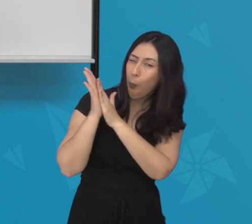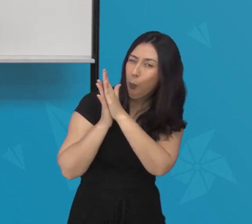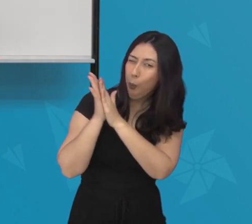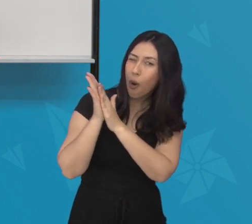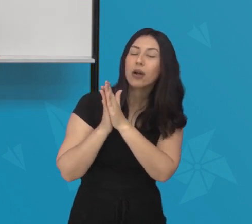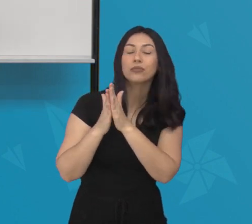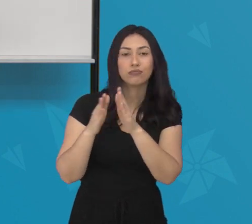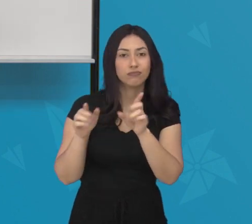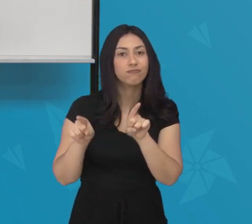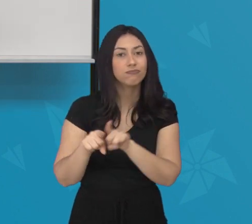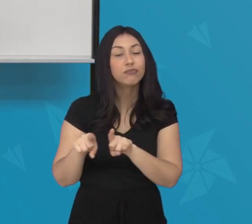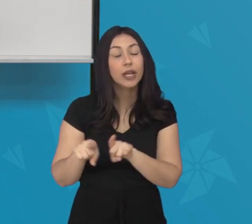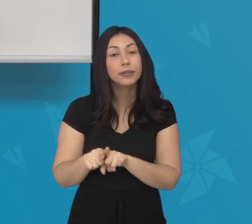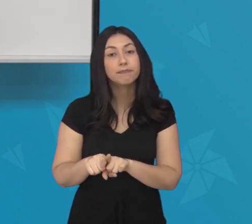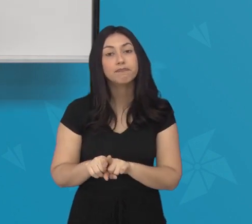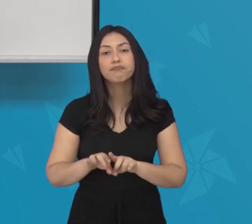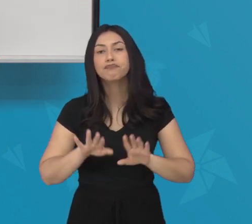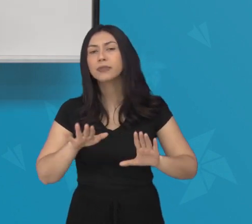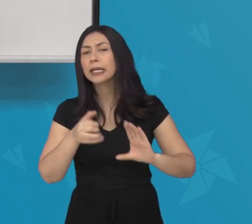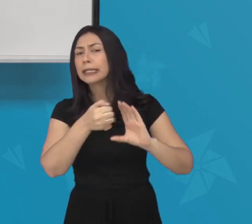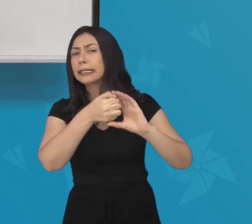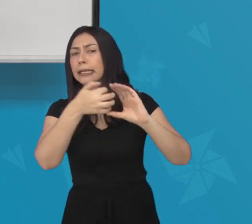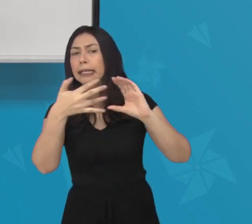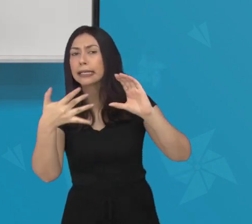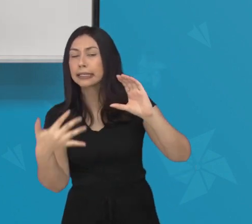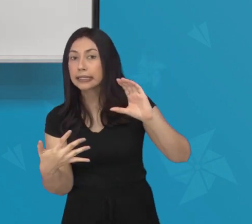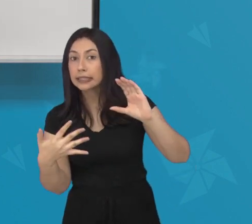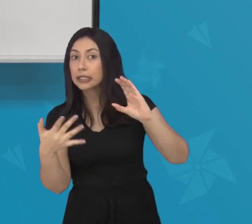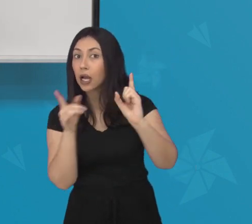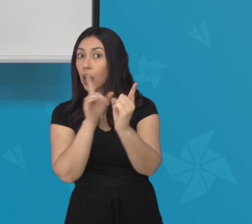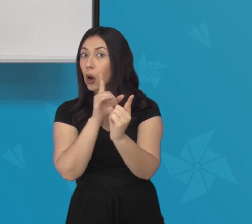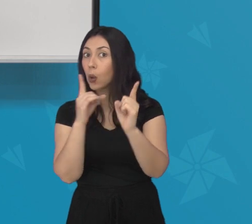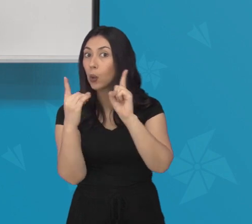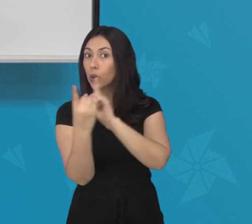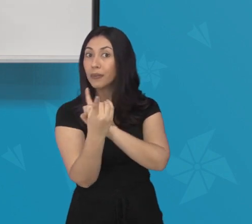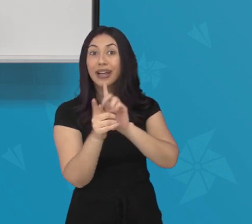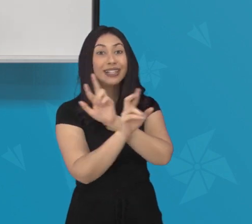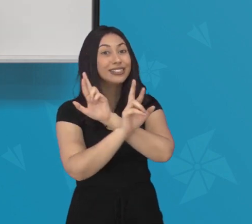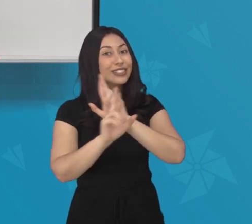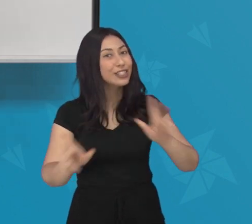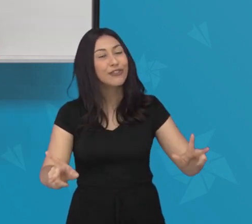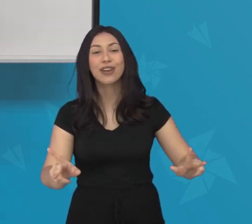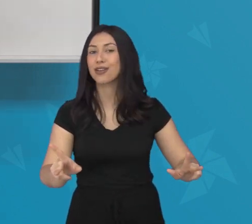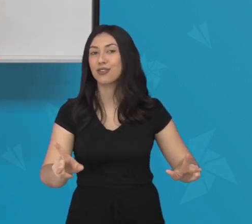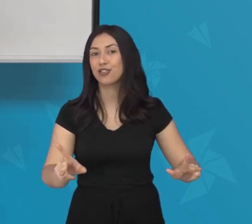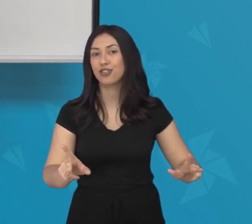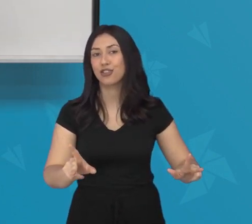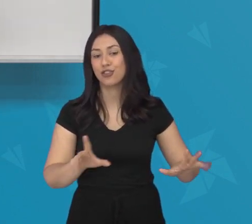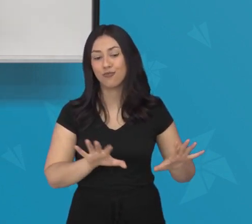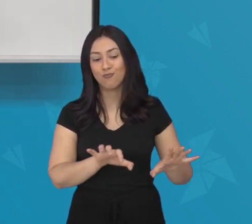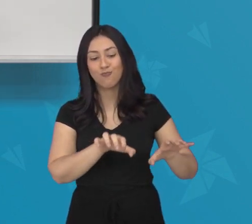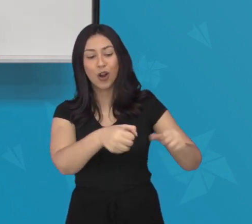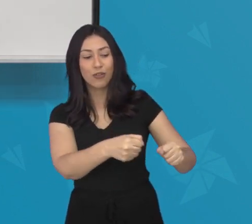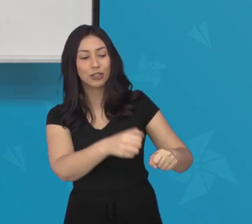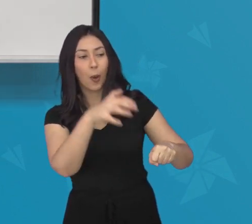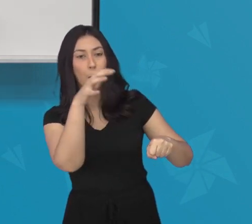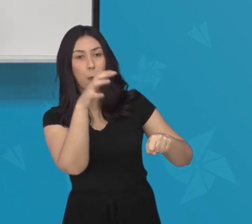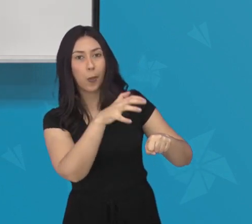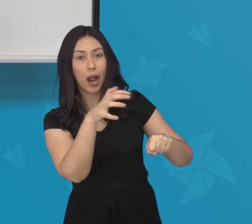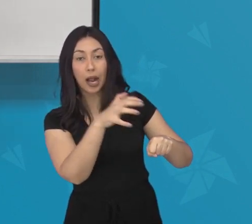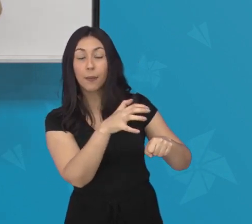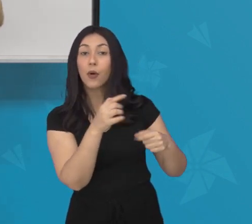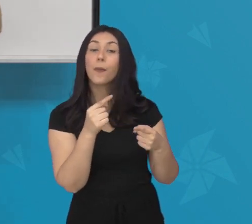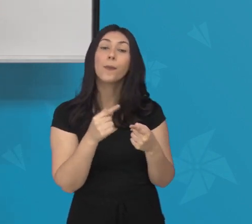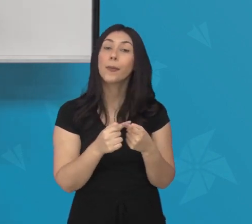contato. Essa característica, essa dinâmica é totalmente diferente de uma força de campo. A força de